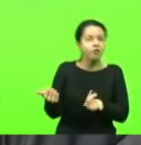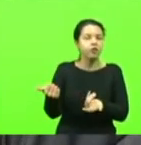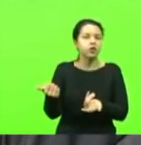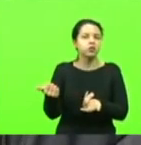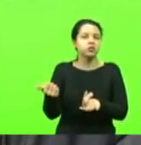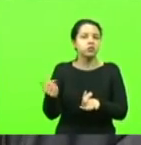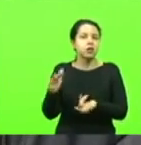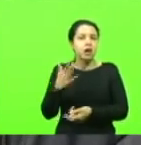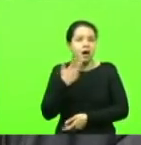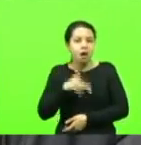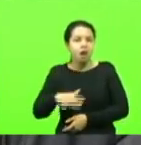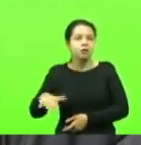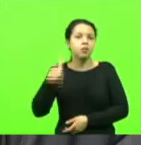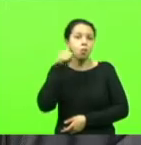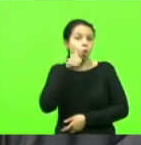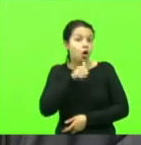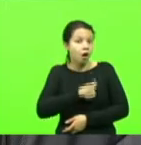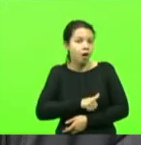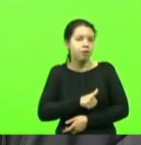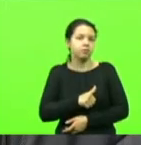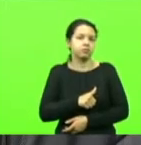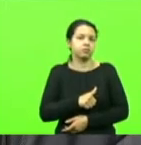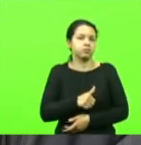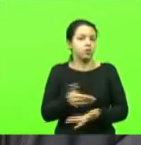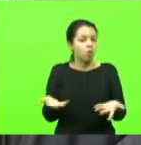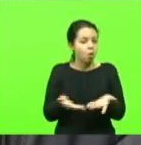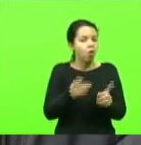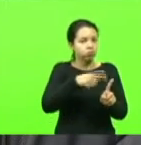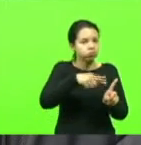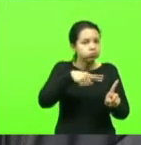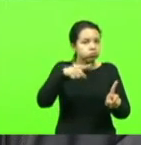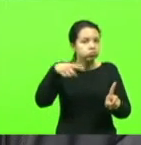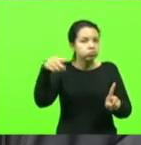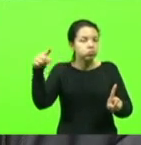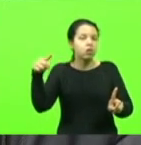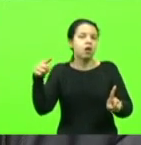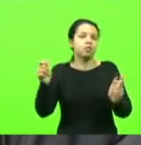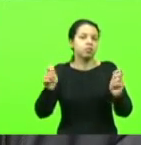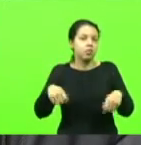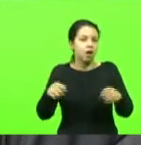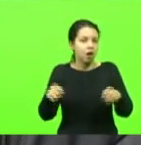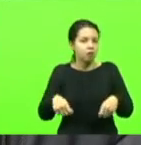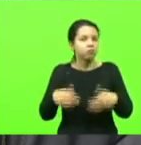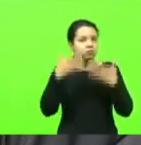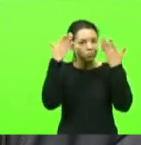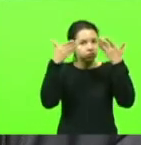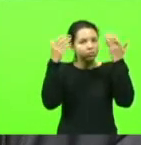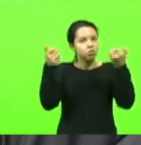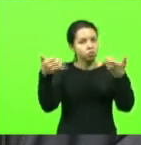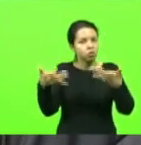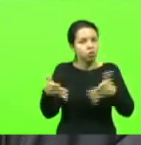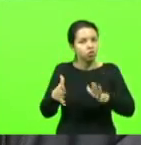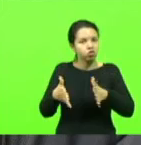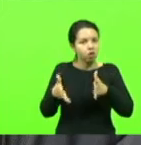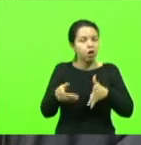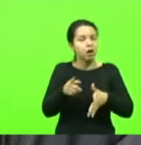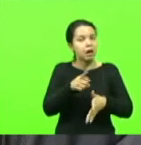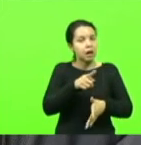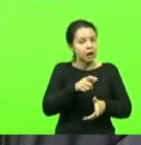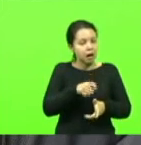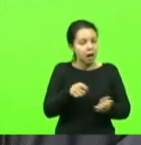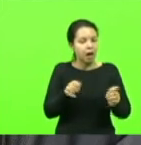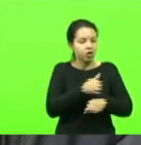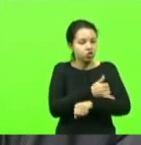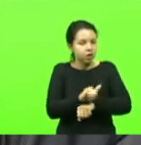estatísticas e a pá e como bem disse o deputado Zé Milton é fazer tensao construir